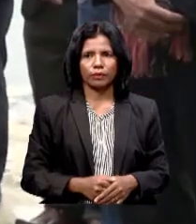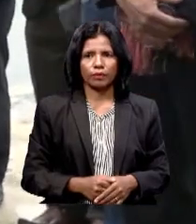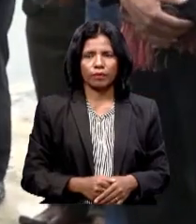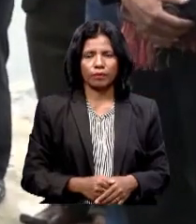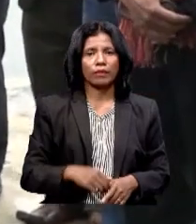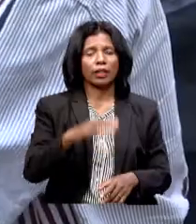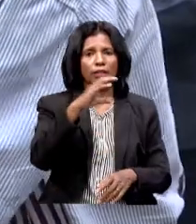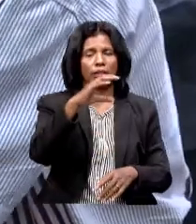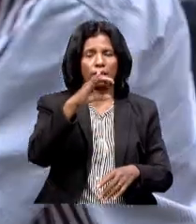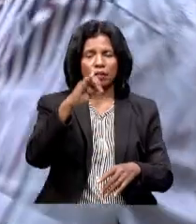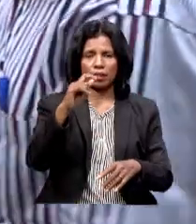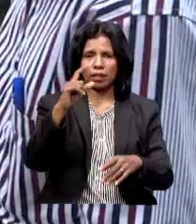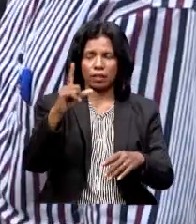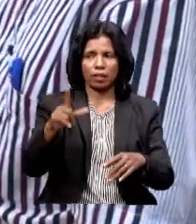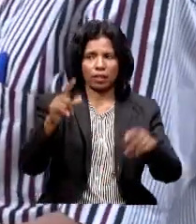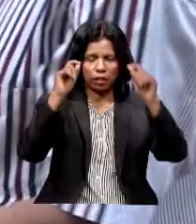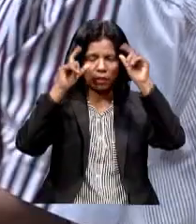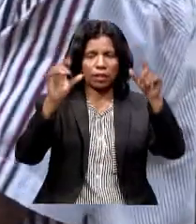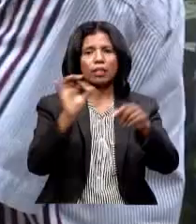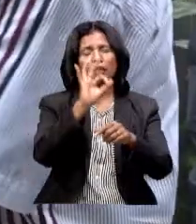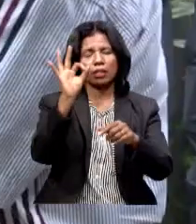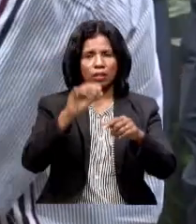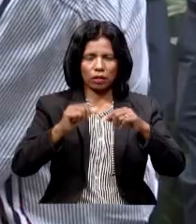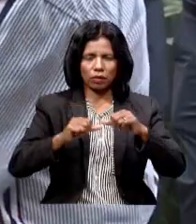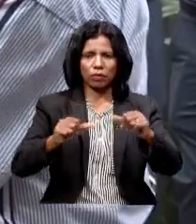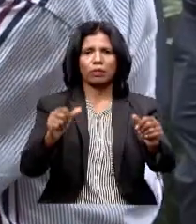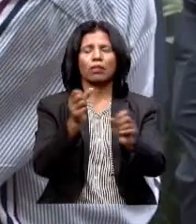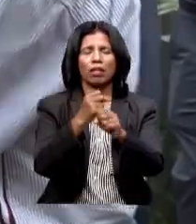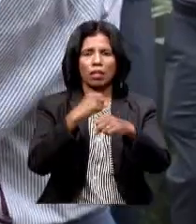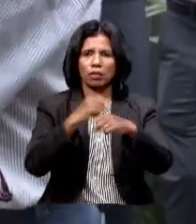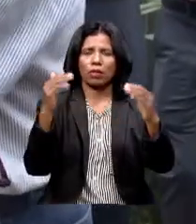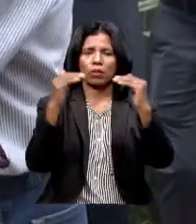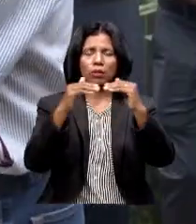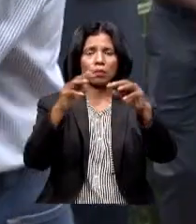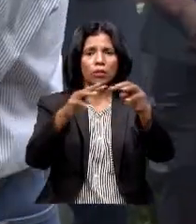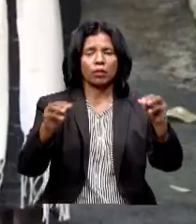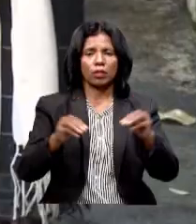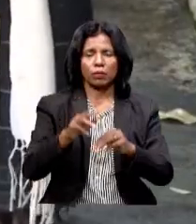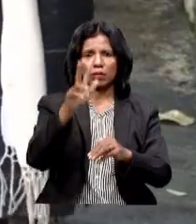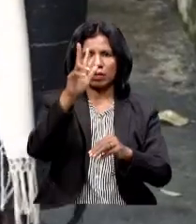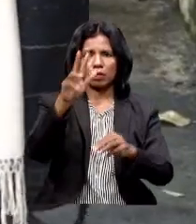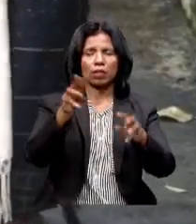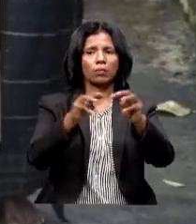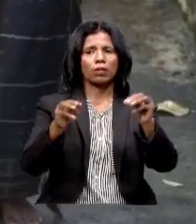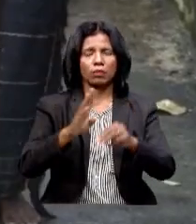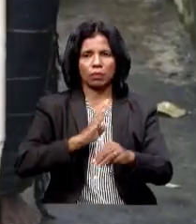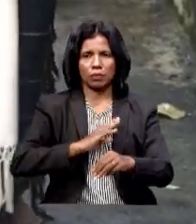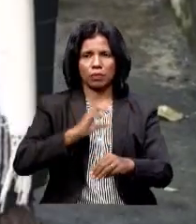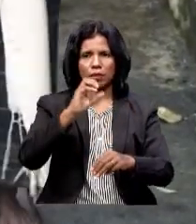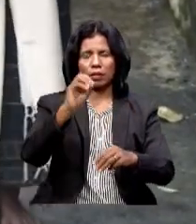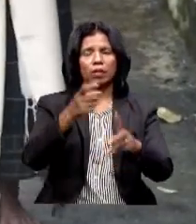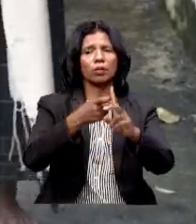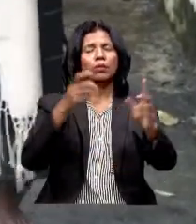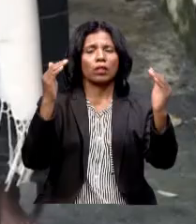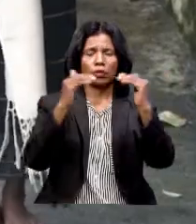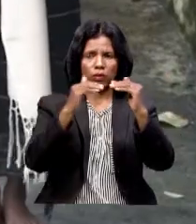Câmara Comércio e Indústria Timor-Leste e a sexta, né, continua a realizar a Conferência Municipal Badalatolo e a município de Bobonaro. No Alihusi,